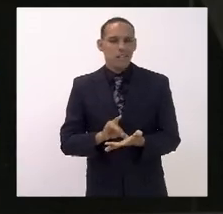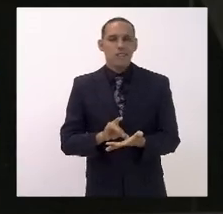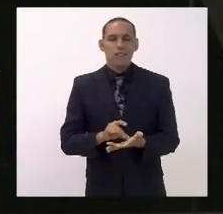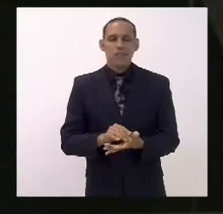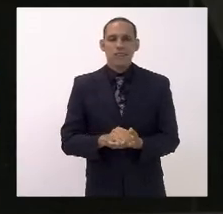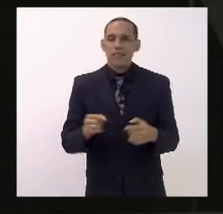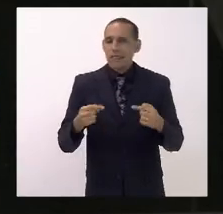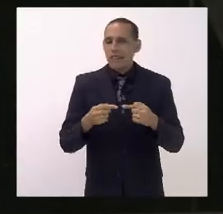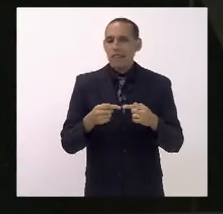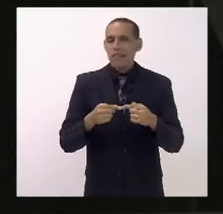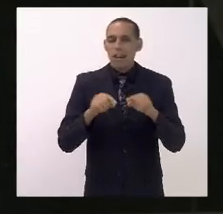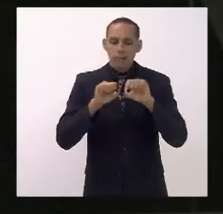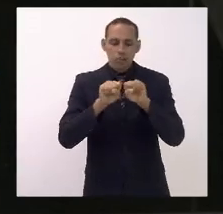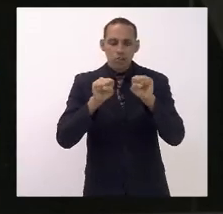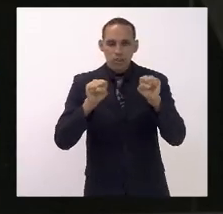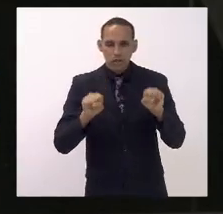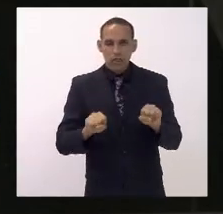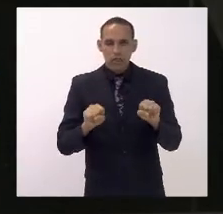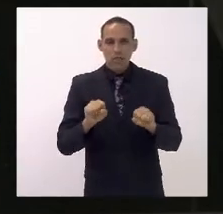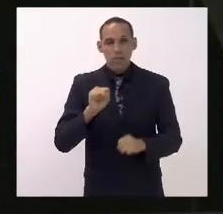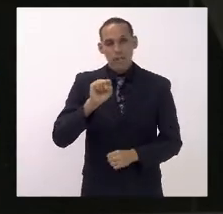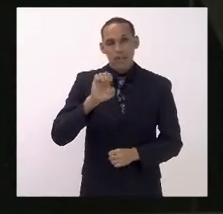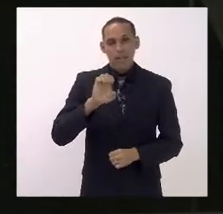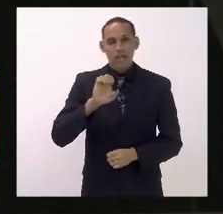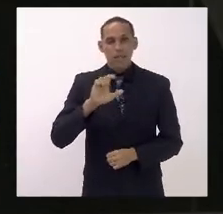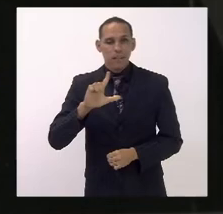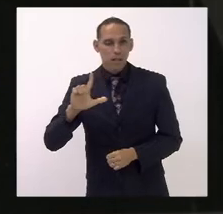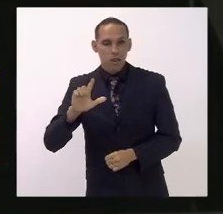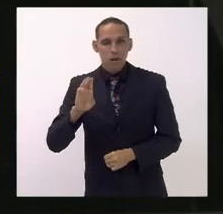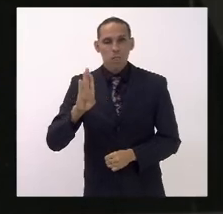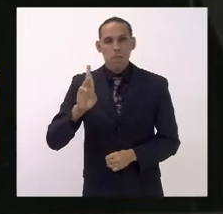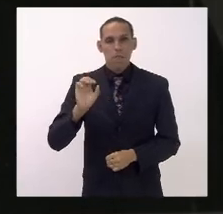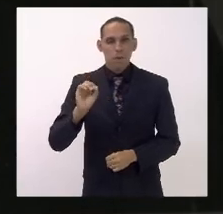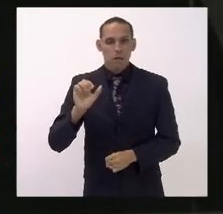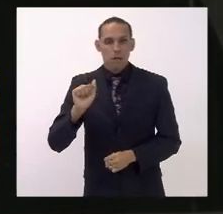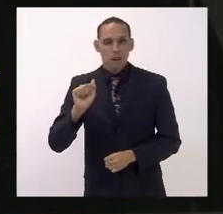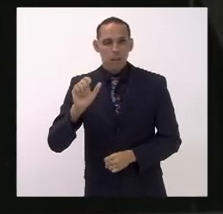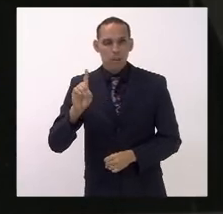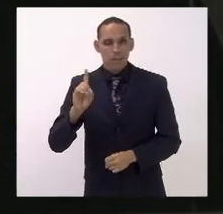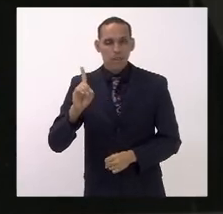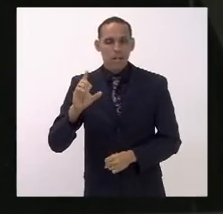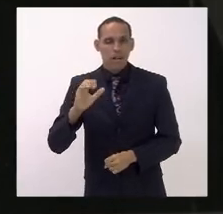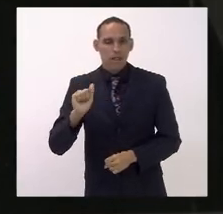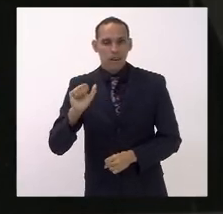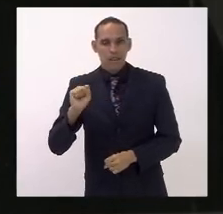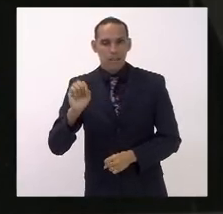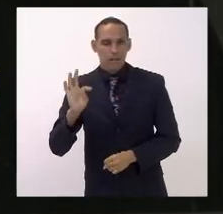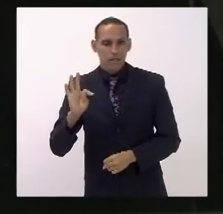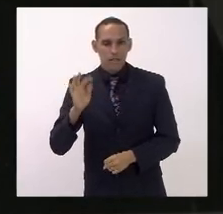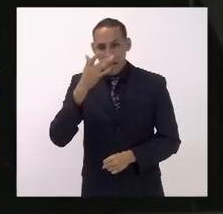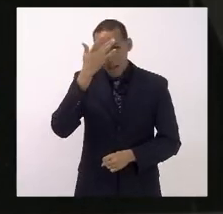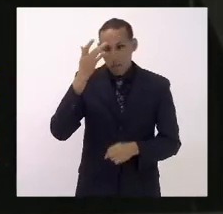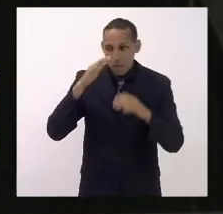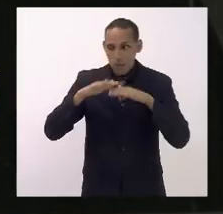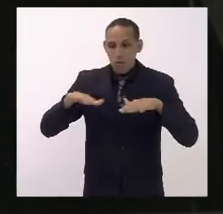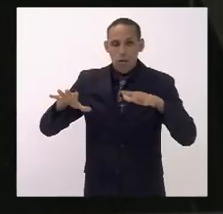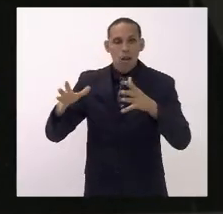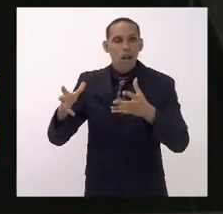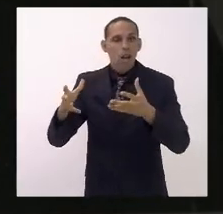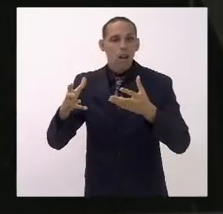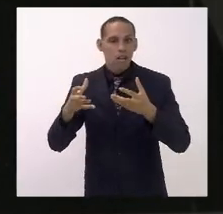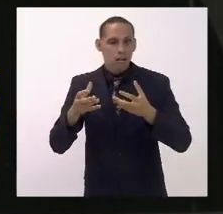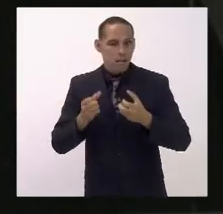sistema que é chamado Cell Broadcast, não é, as pessoas, elas